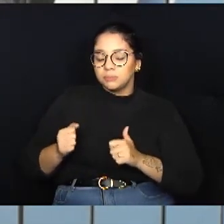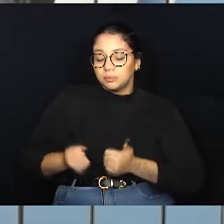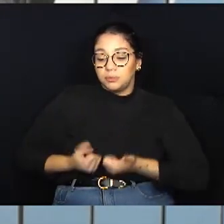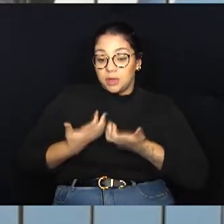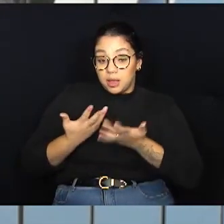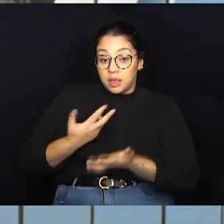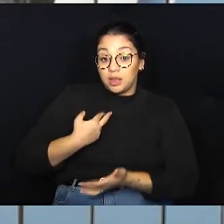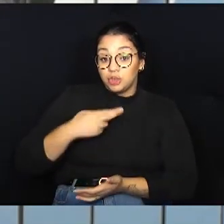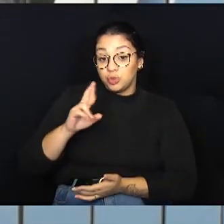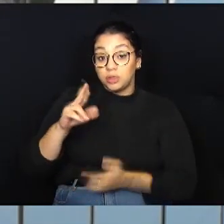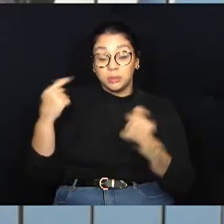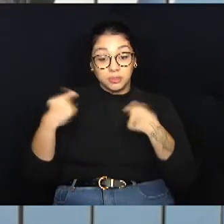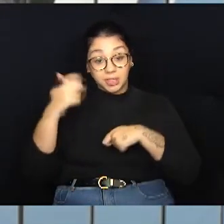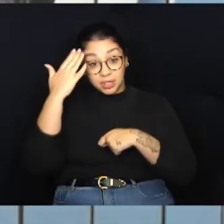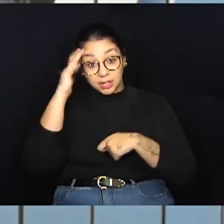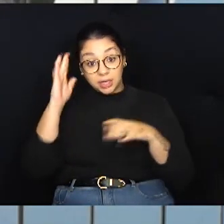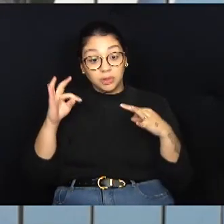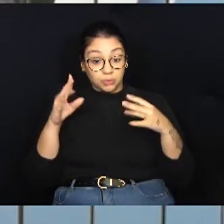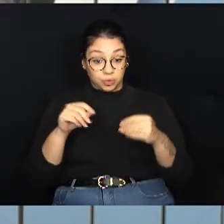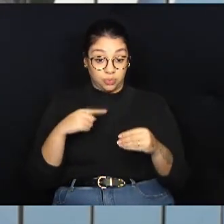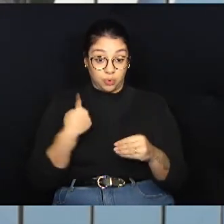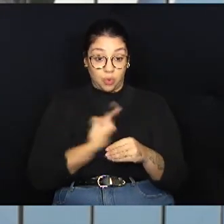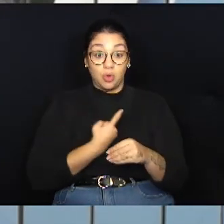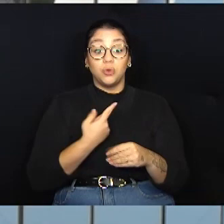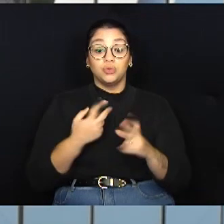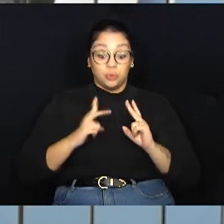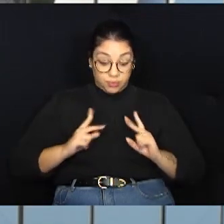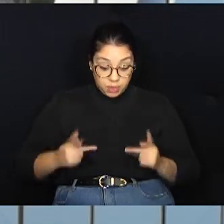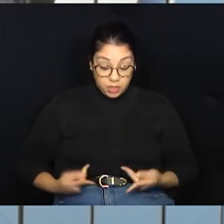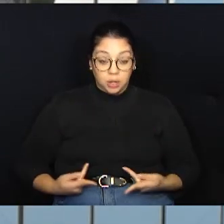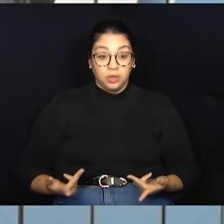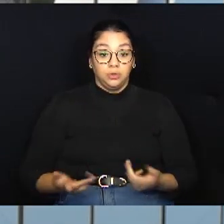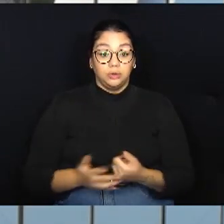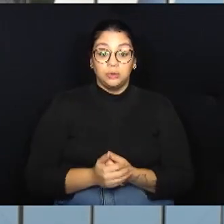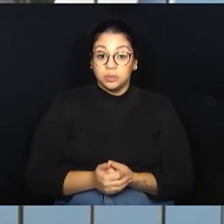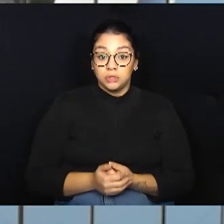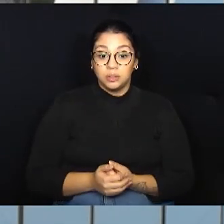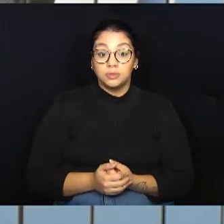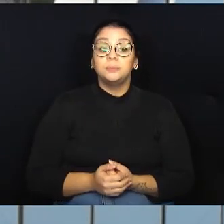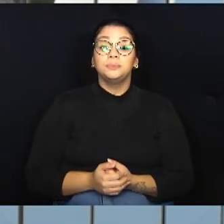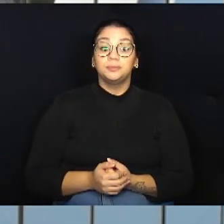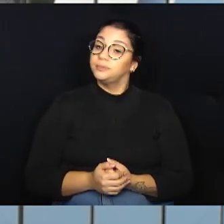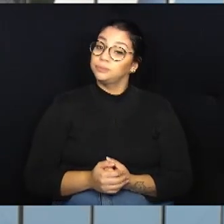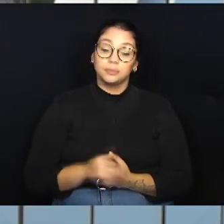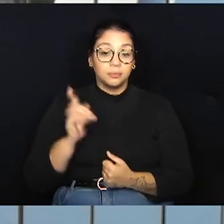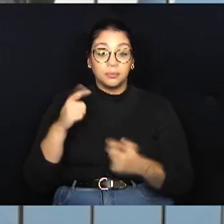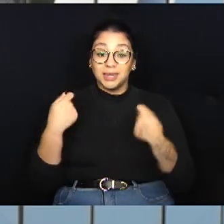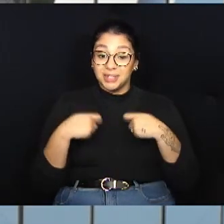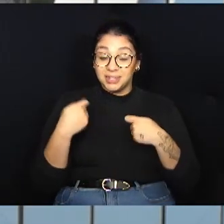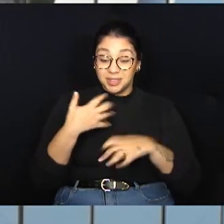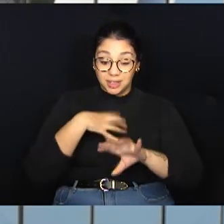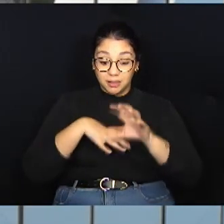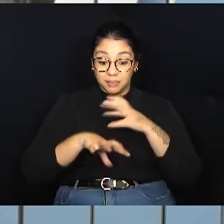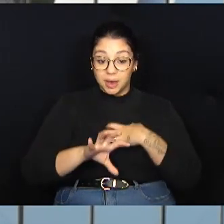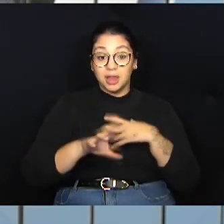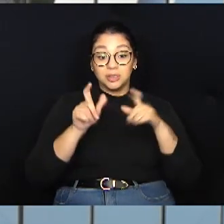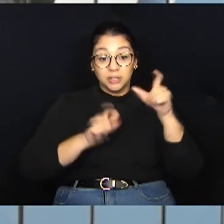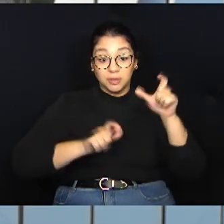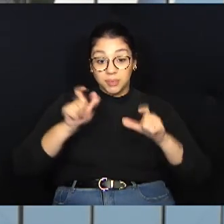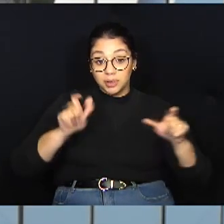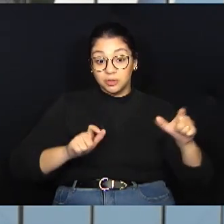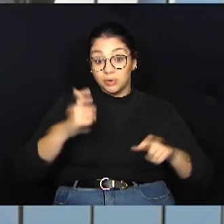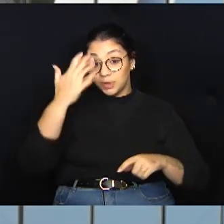que todos nós somos humanos. Precisamos ser mais solidários, ter mais empatia pelas pessoas. Nós precisamos entender o sofrimento